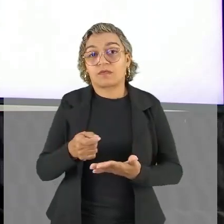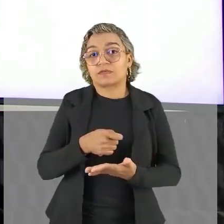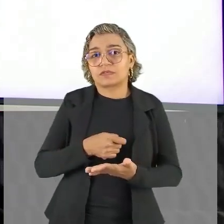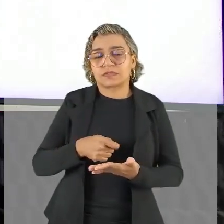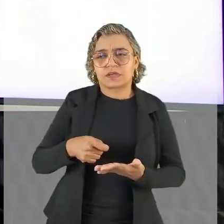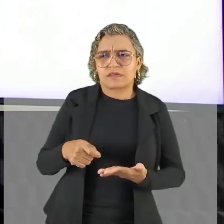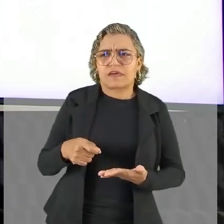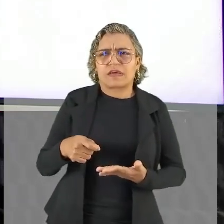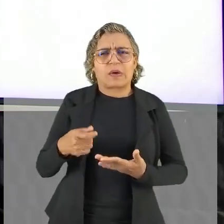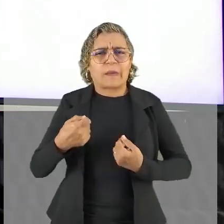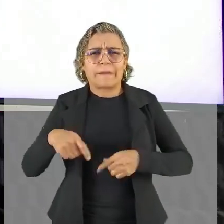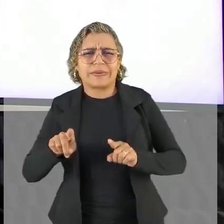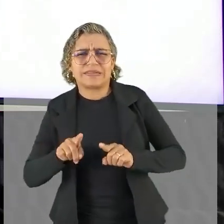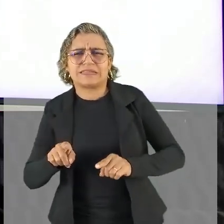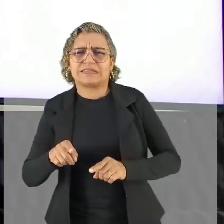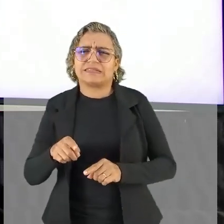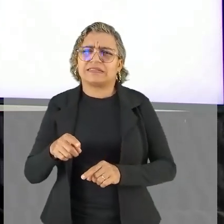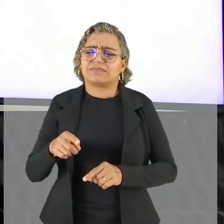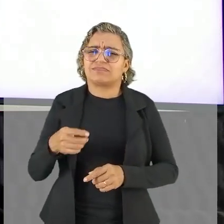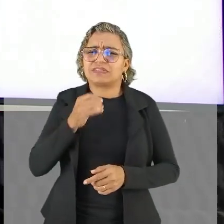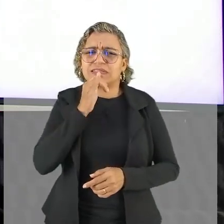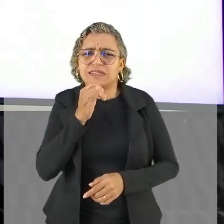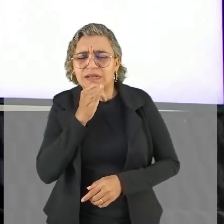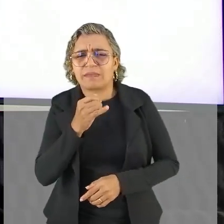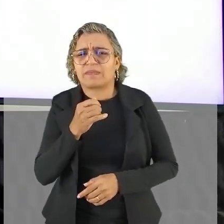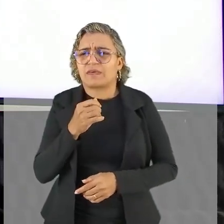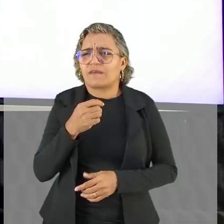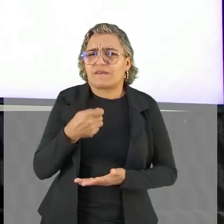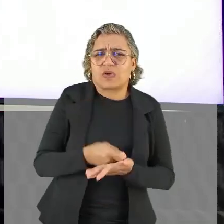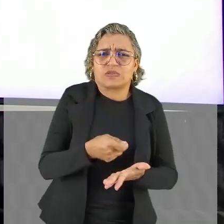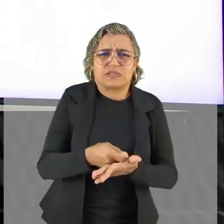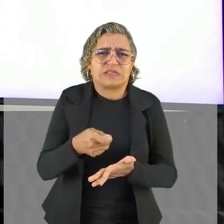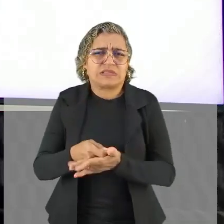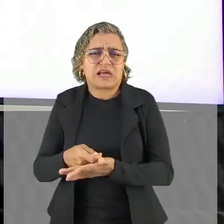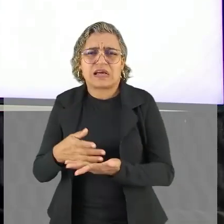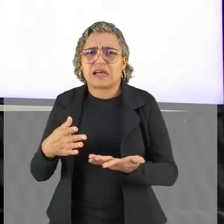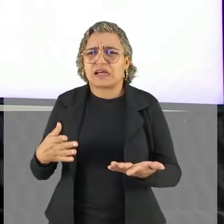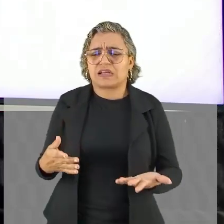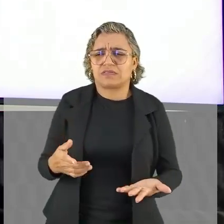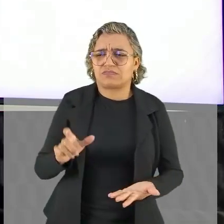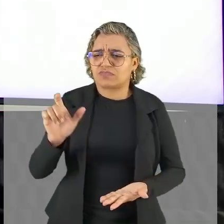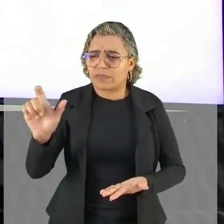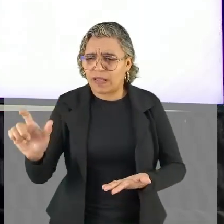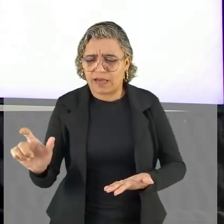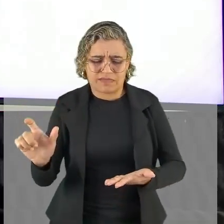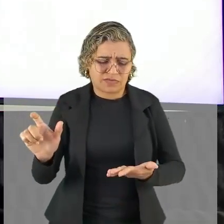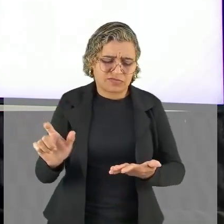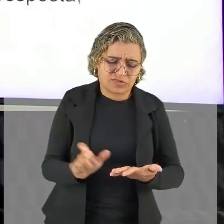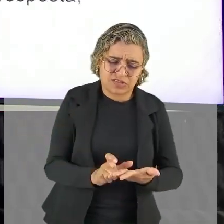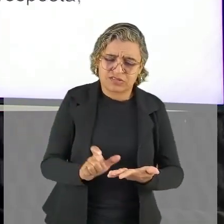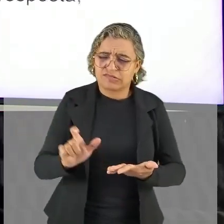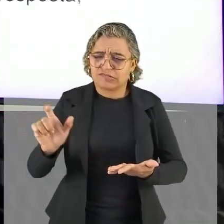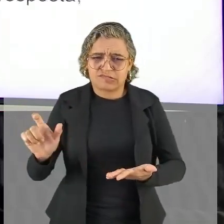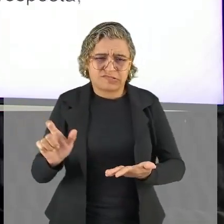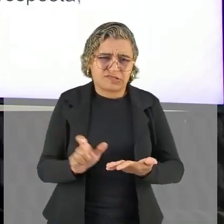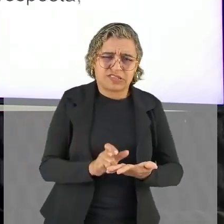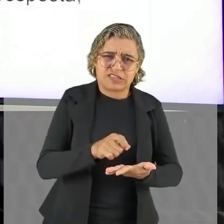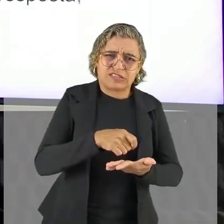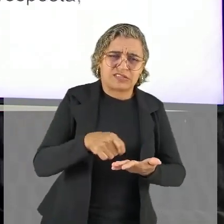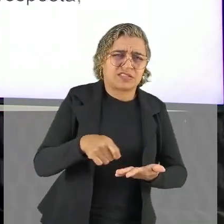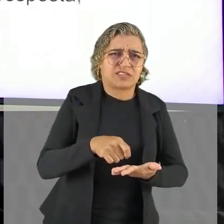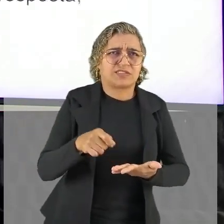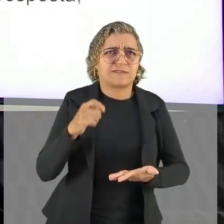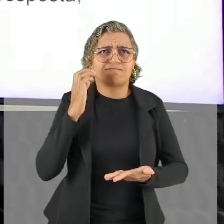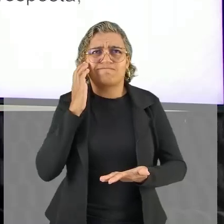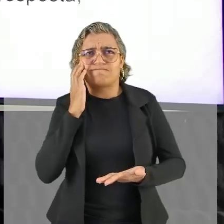que ficar forçando, não tem que ficar querendo juntar palavras, até às vezes assim, nexo. Não vai dar certo.